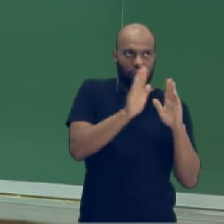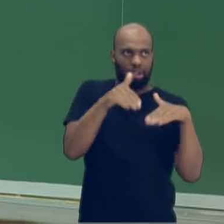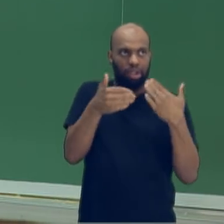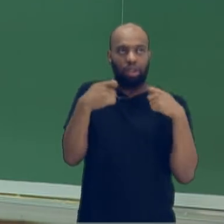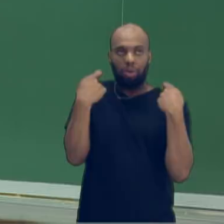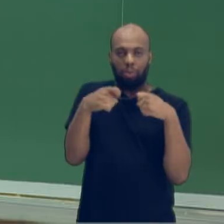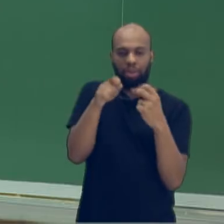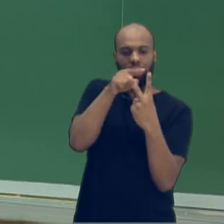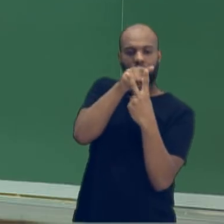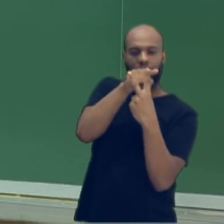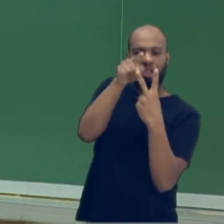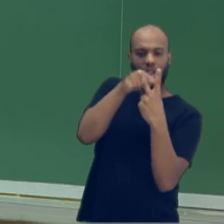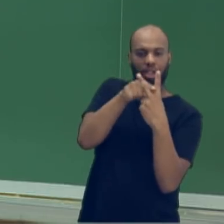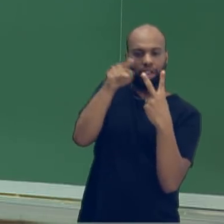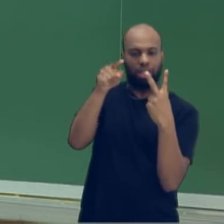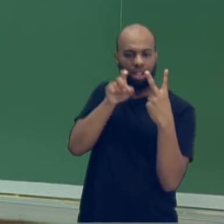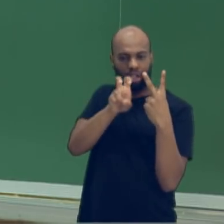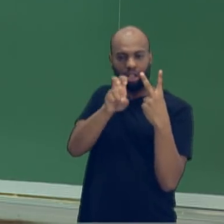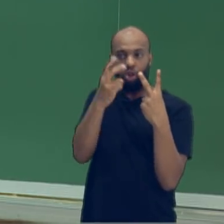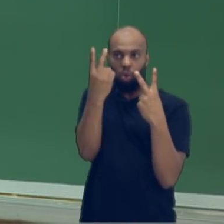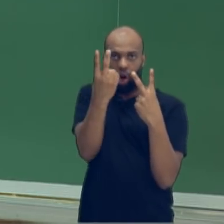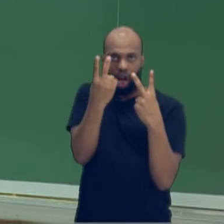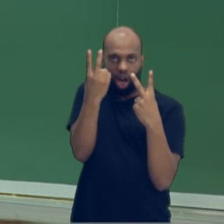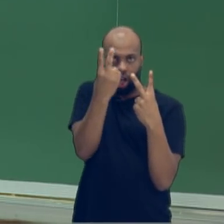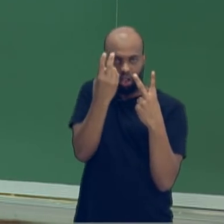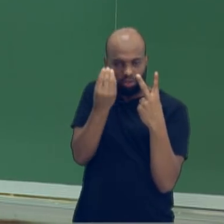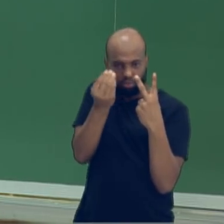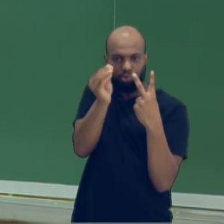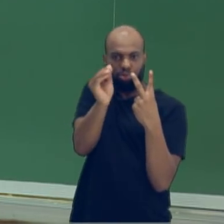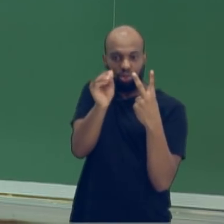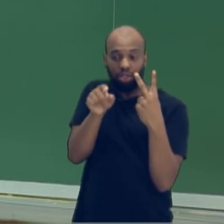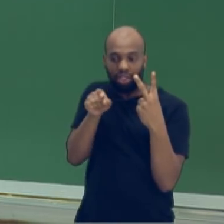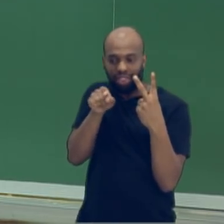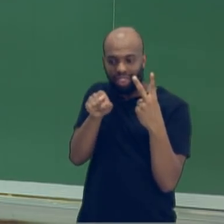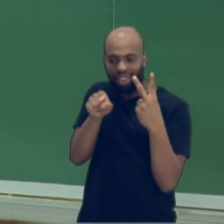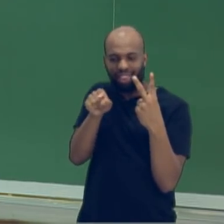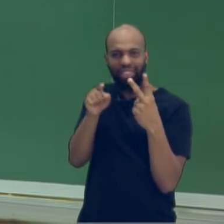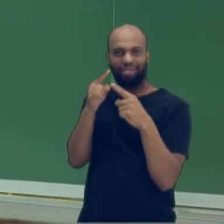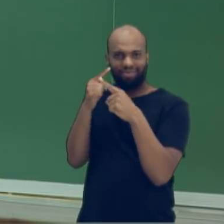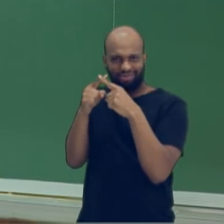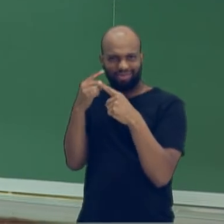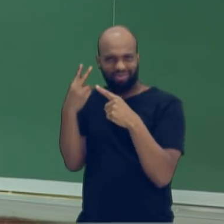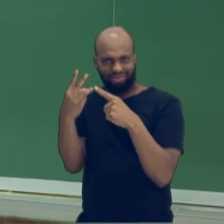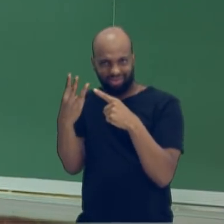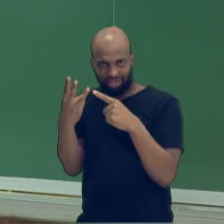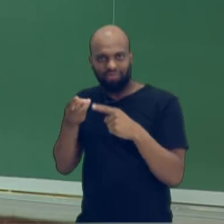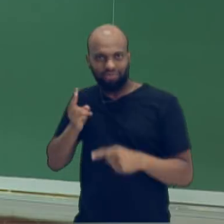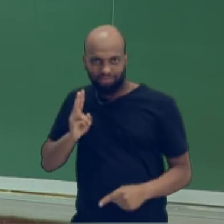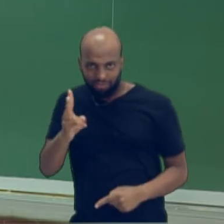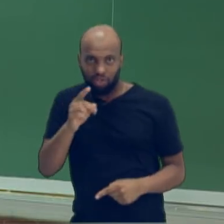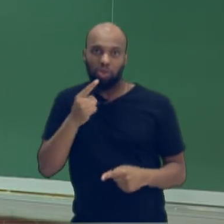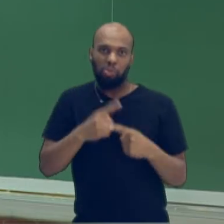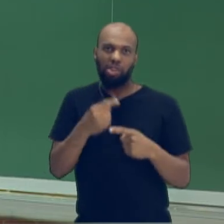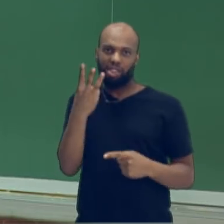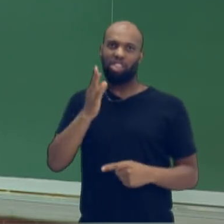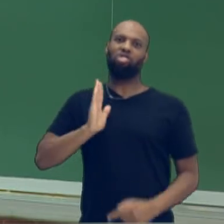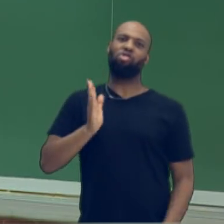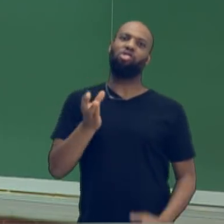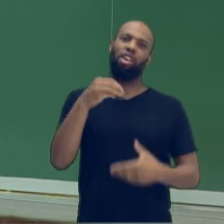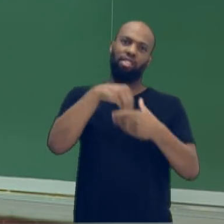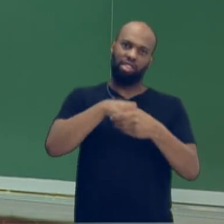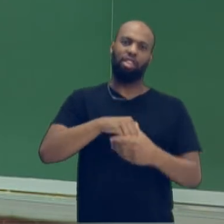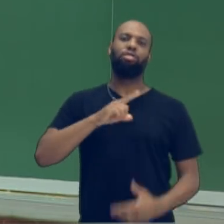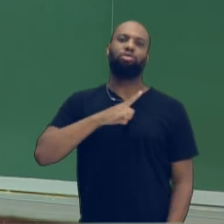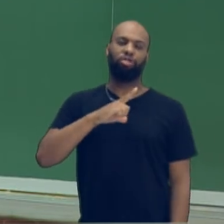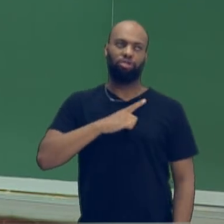ao quadrado e mantemos o 3 que já estava no interior do radical.